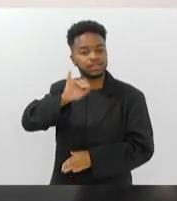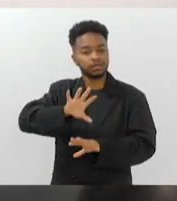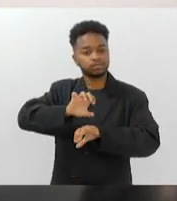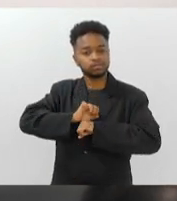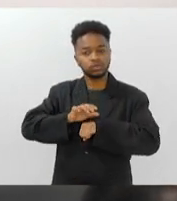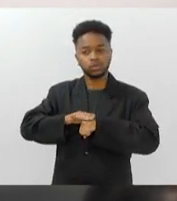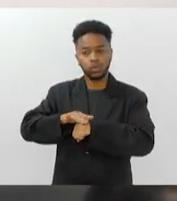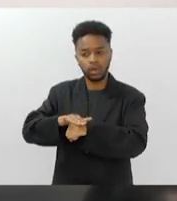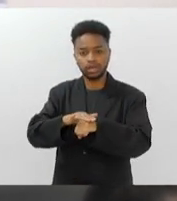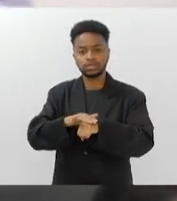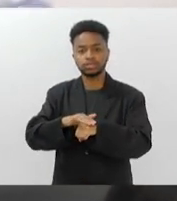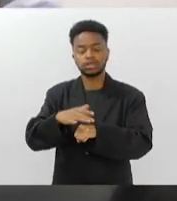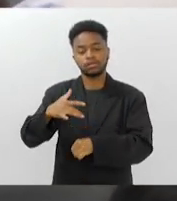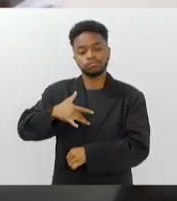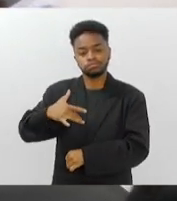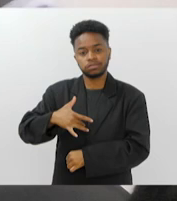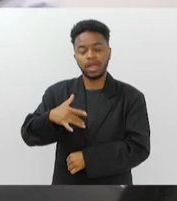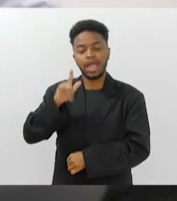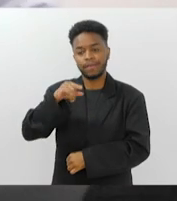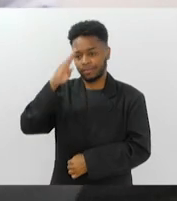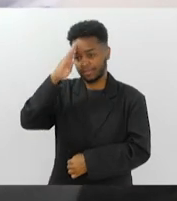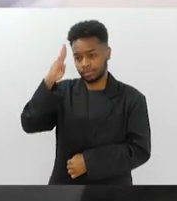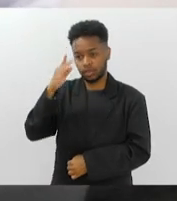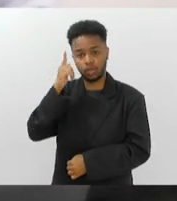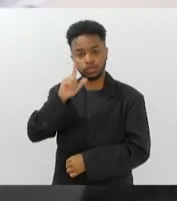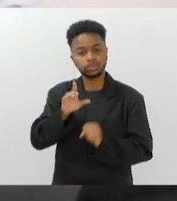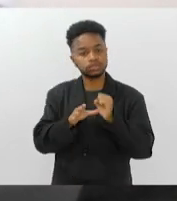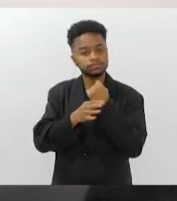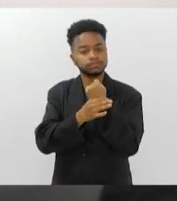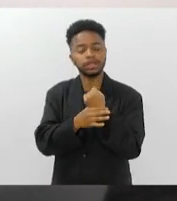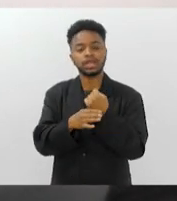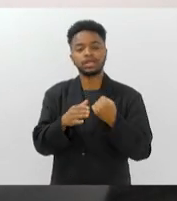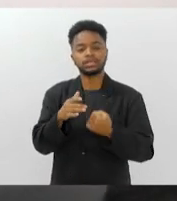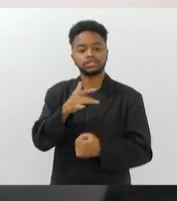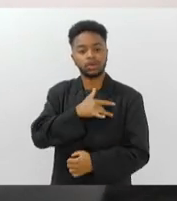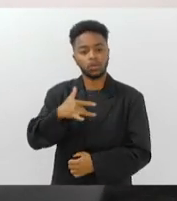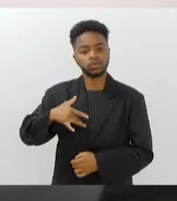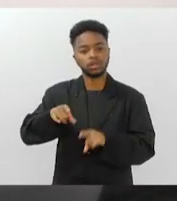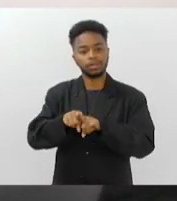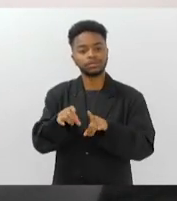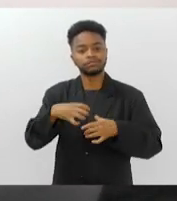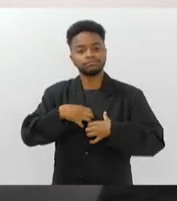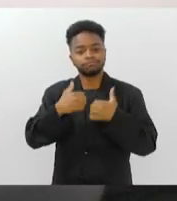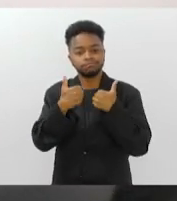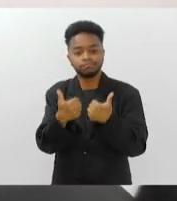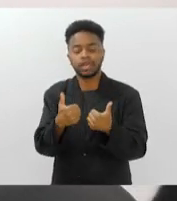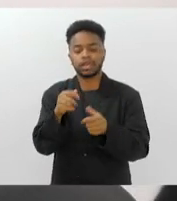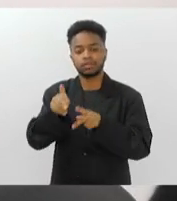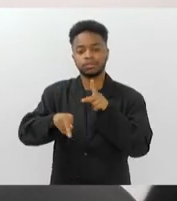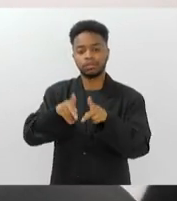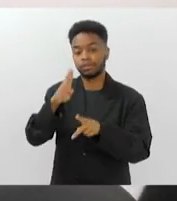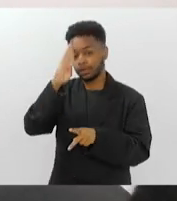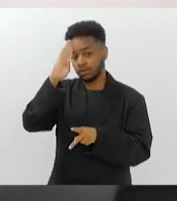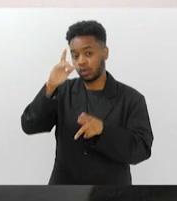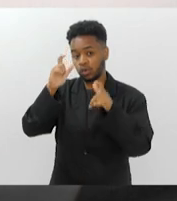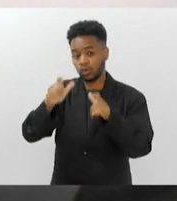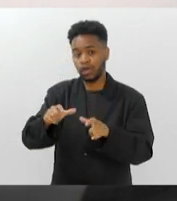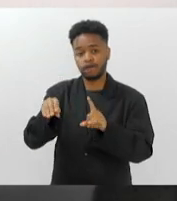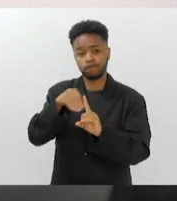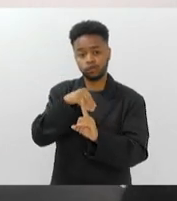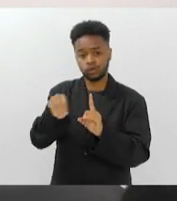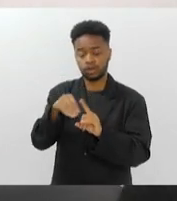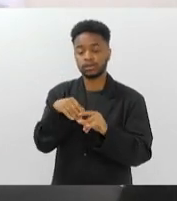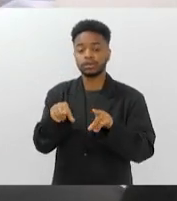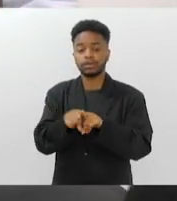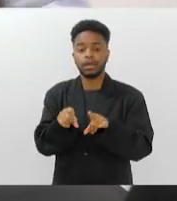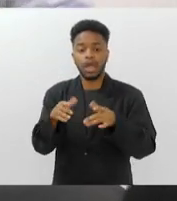fundamental para garantir a saúde e o bem-estar da população especialmente nas comunidades mais vulneráveis nessa